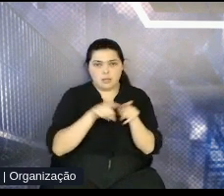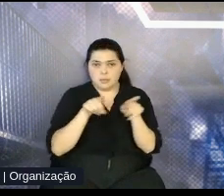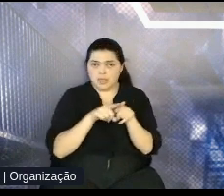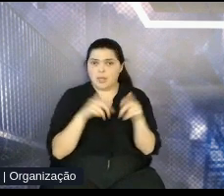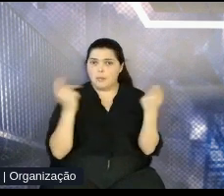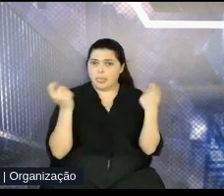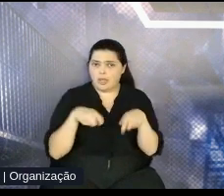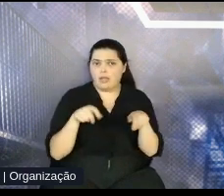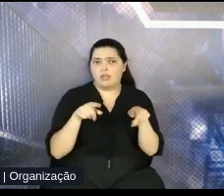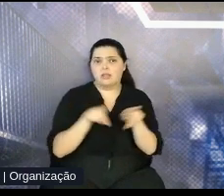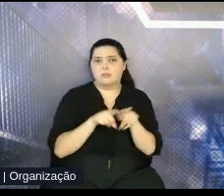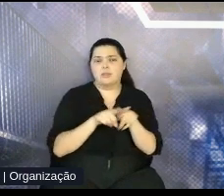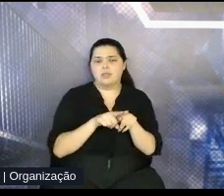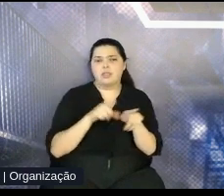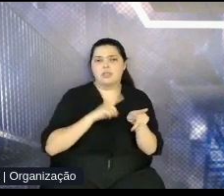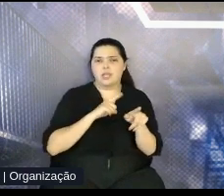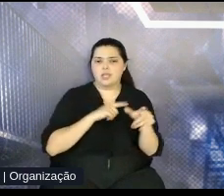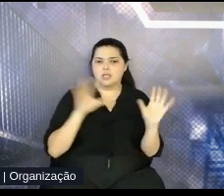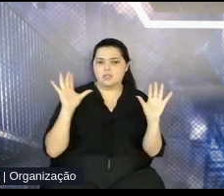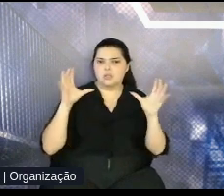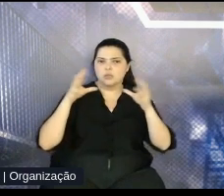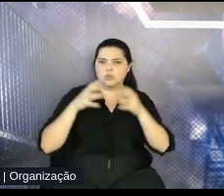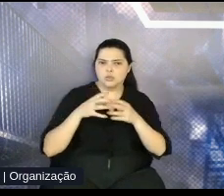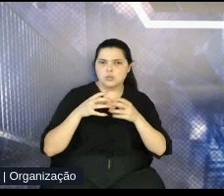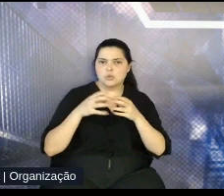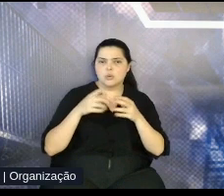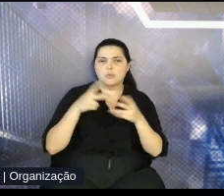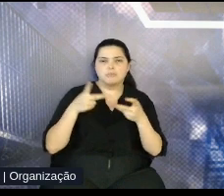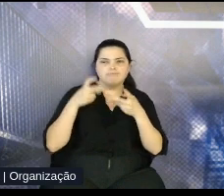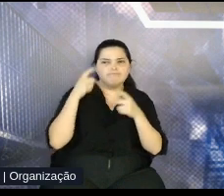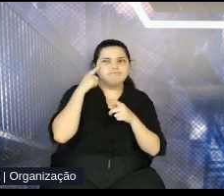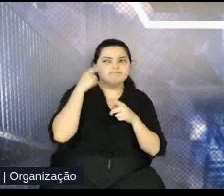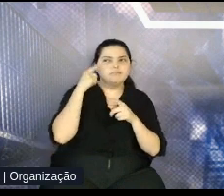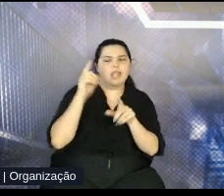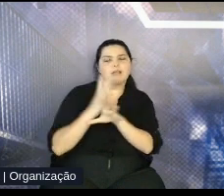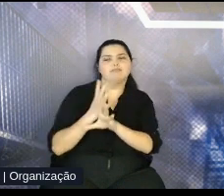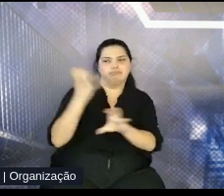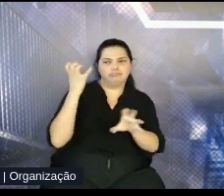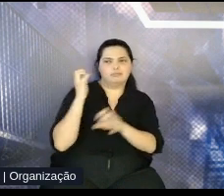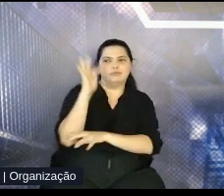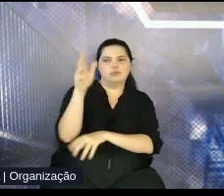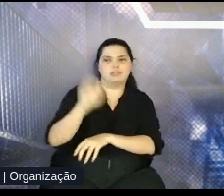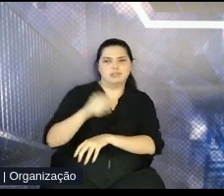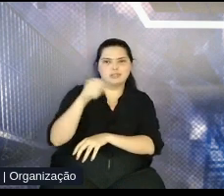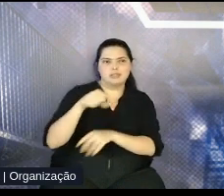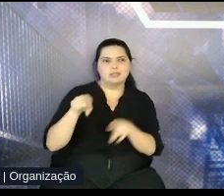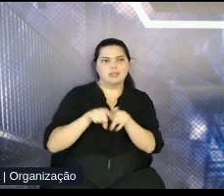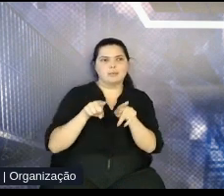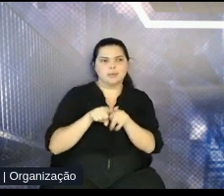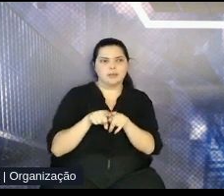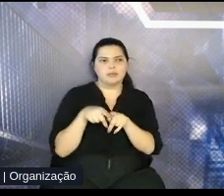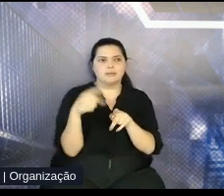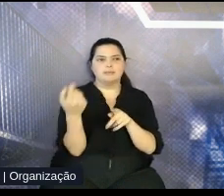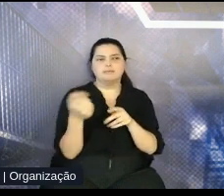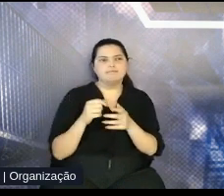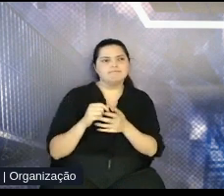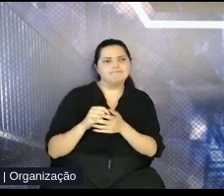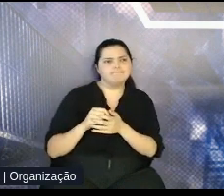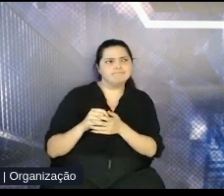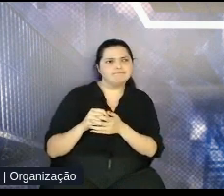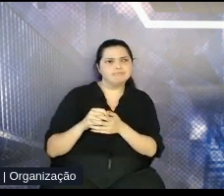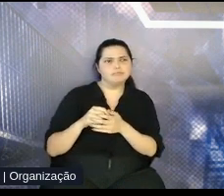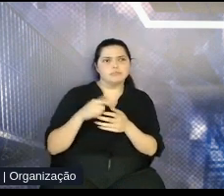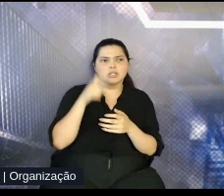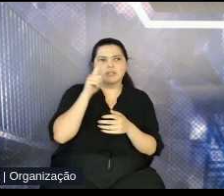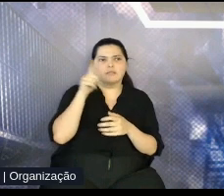também existe esse retorno financeiro aí, né? E aí, quando a gente olha para players de Big Tech, né, a gente vê aí